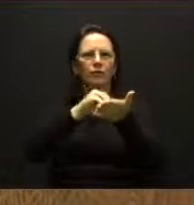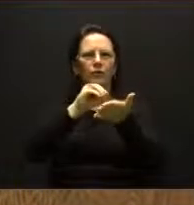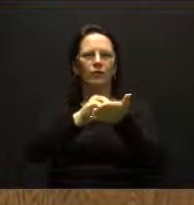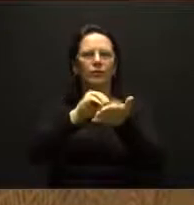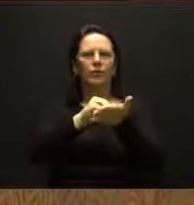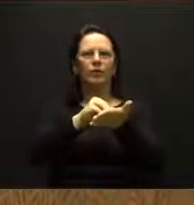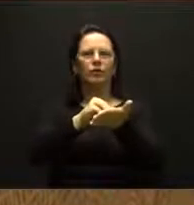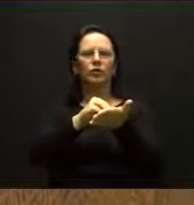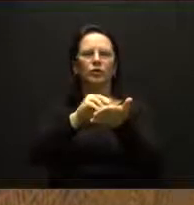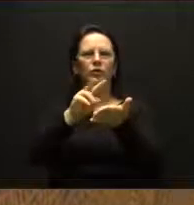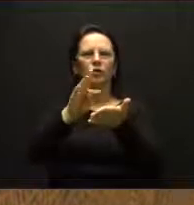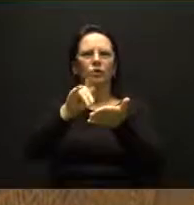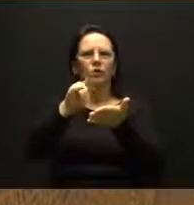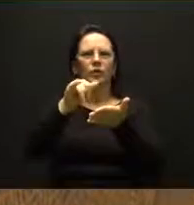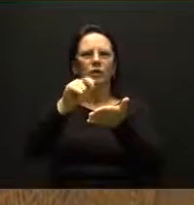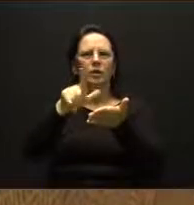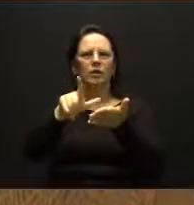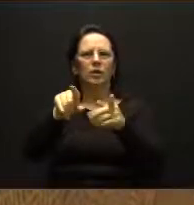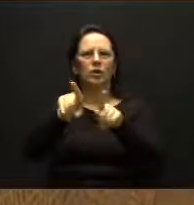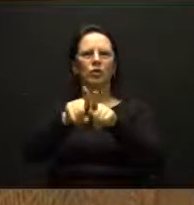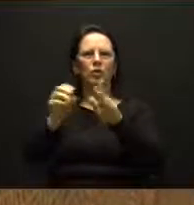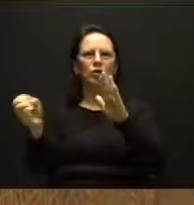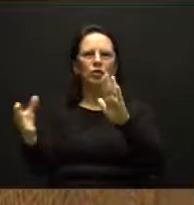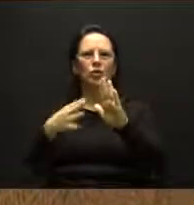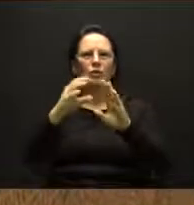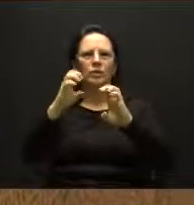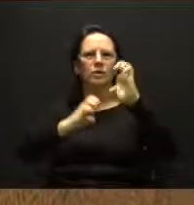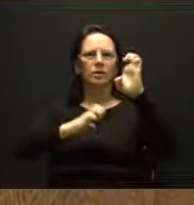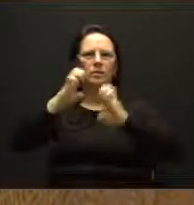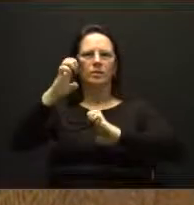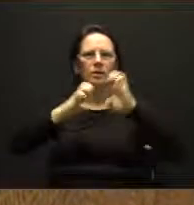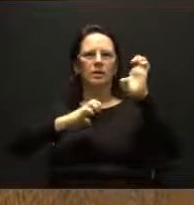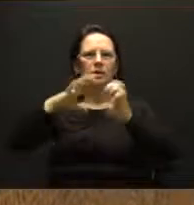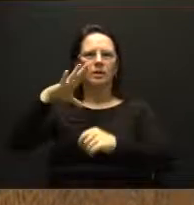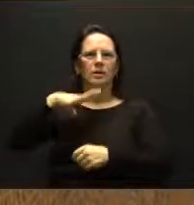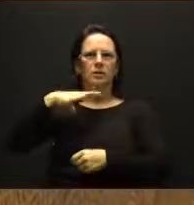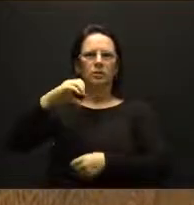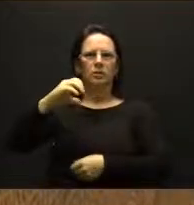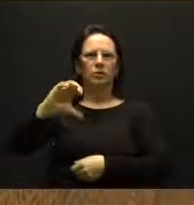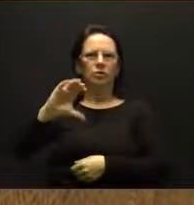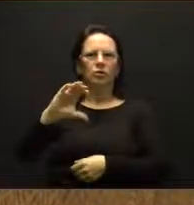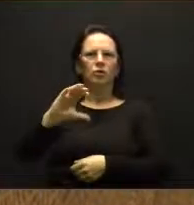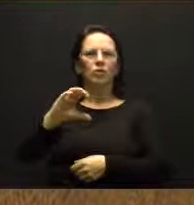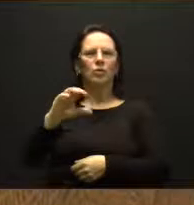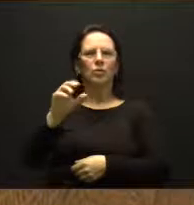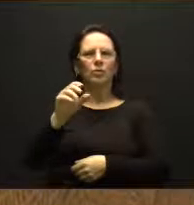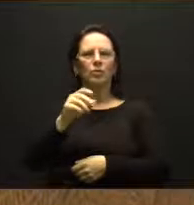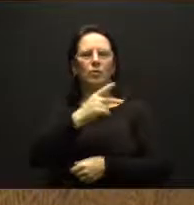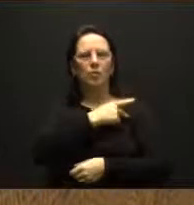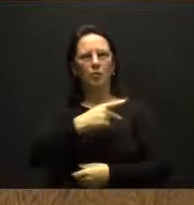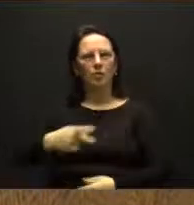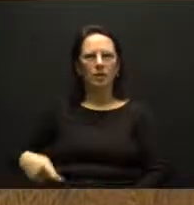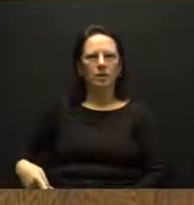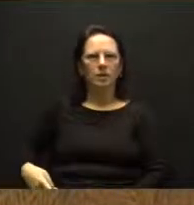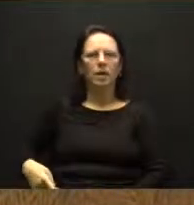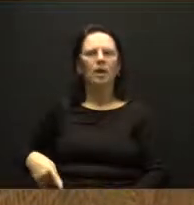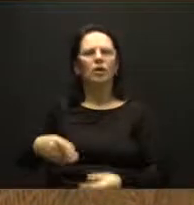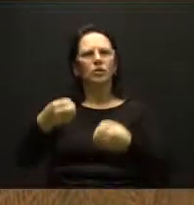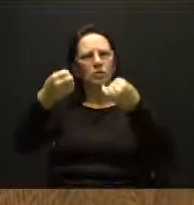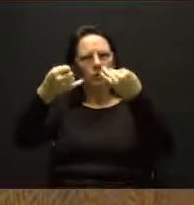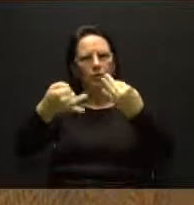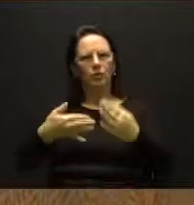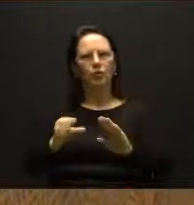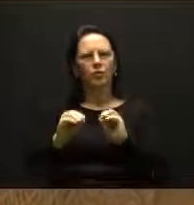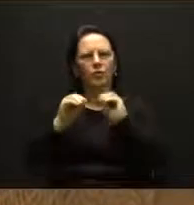de atrair novas empresas para o município o presidente da comissão propôs aos membros da comissão que fosse